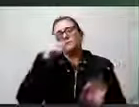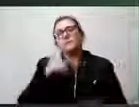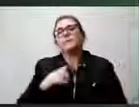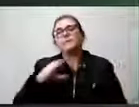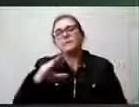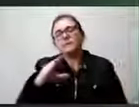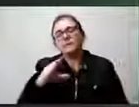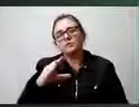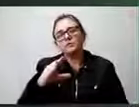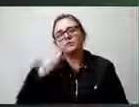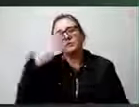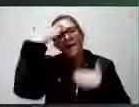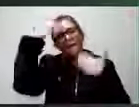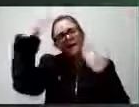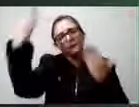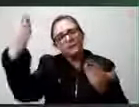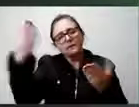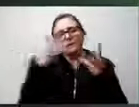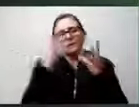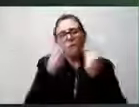geralmente agradece muito